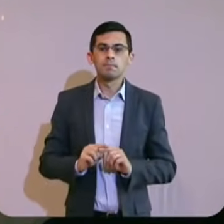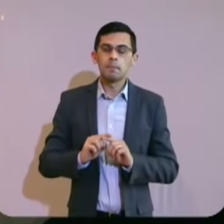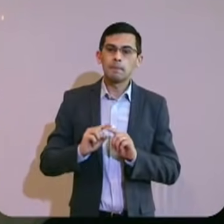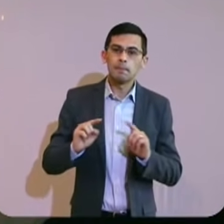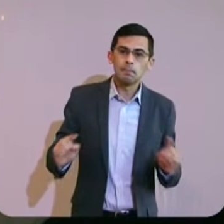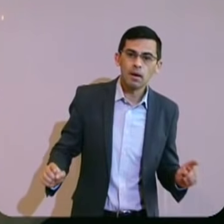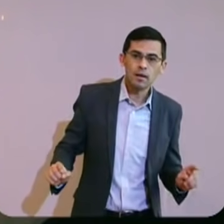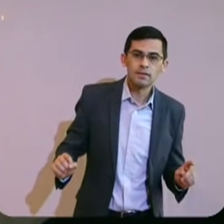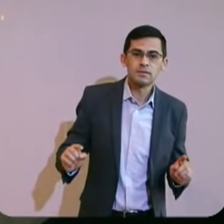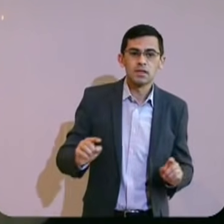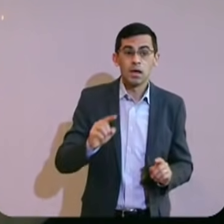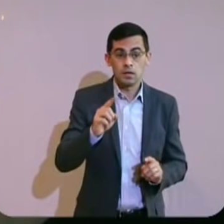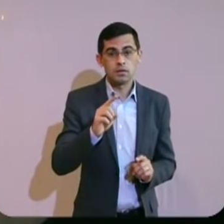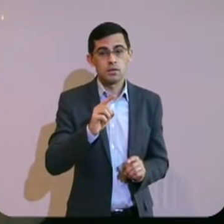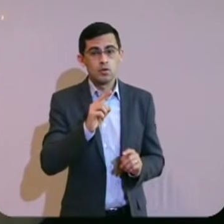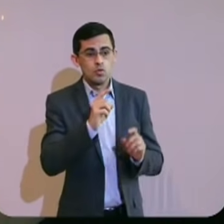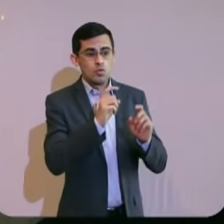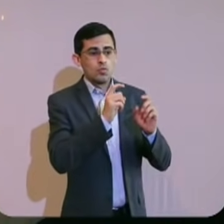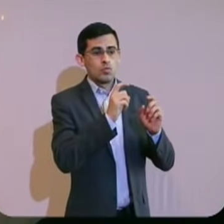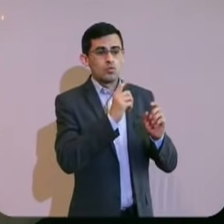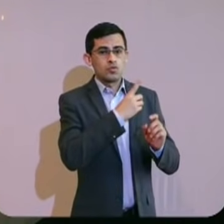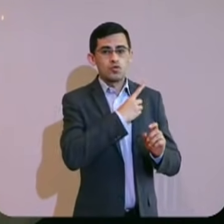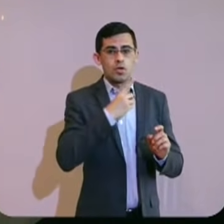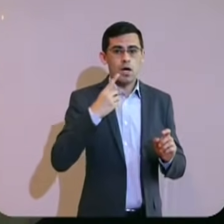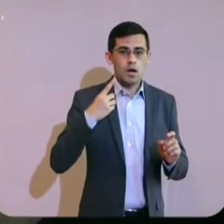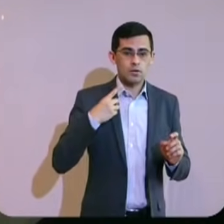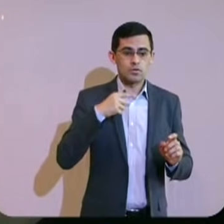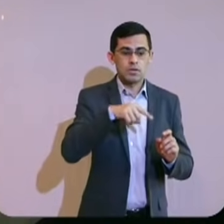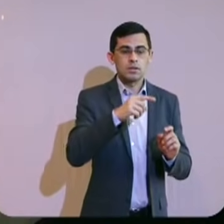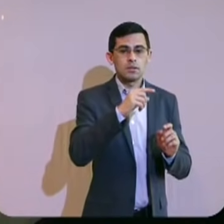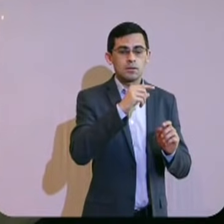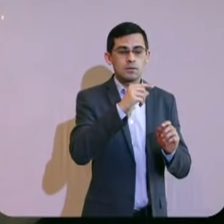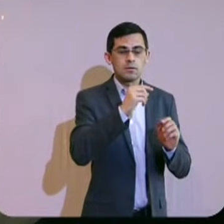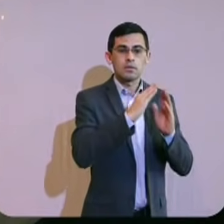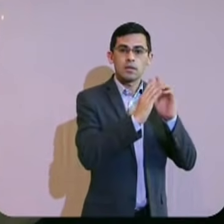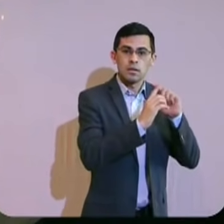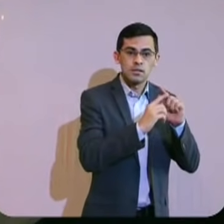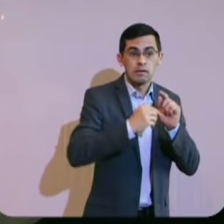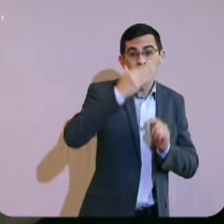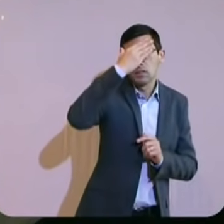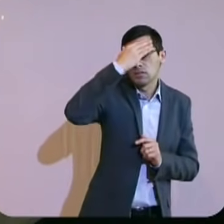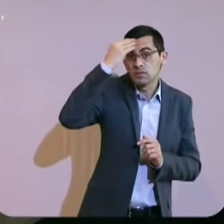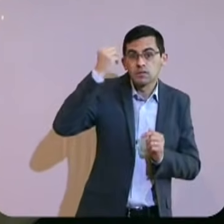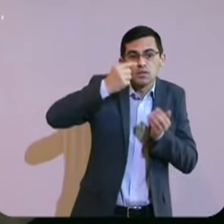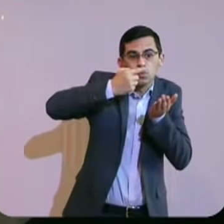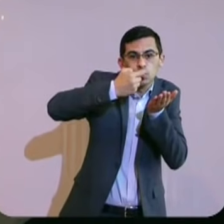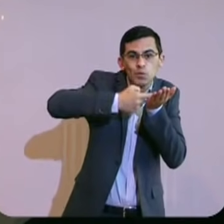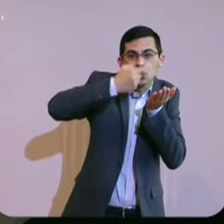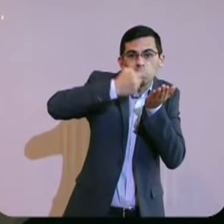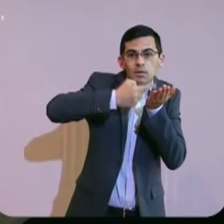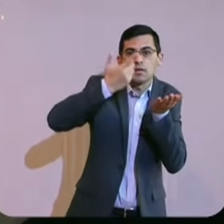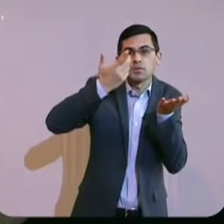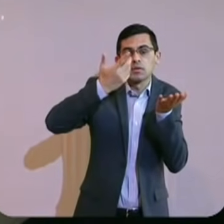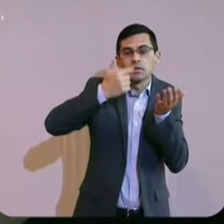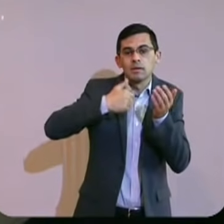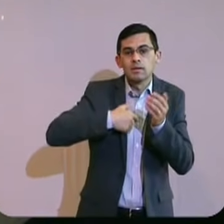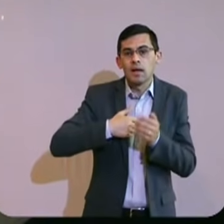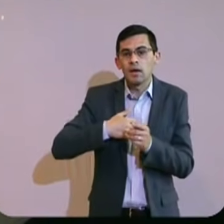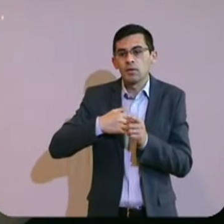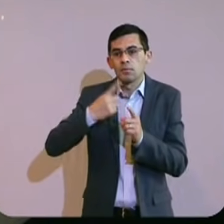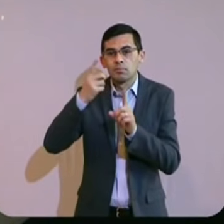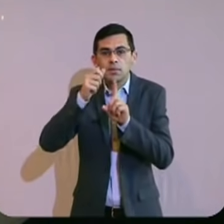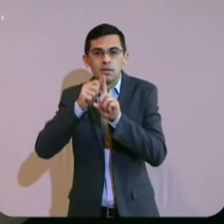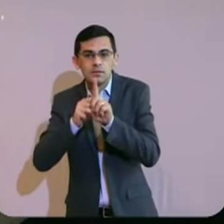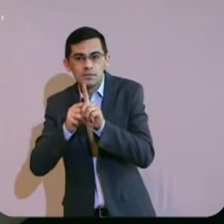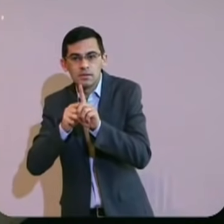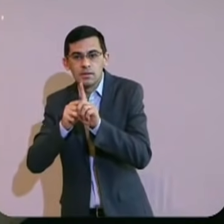Mas aí a diretoria da igreja, os diáconos, tal, esqueceram do que tinham combinado. E aí passou o